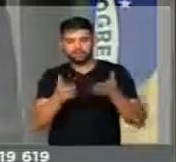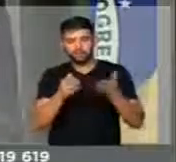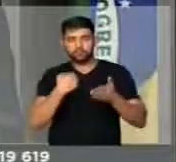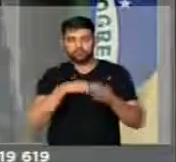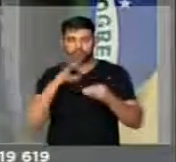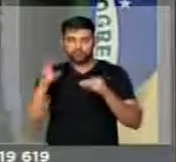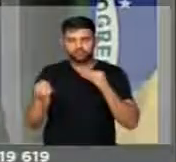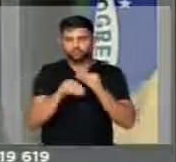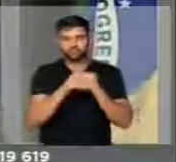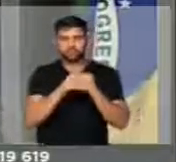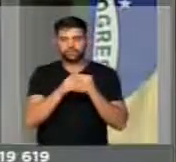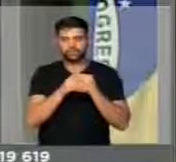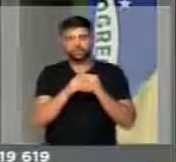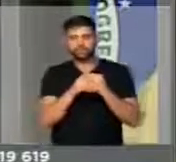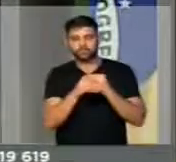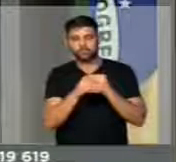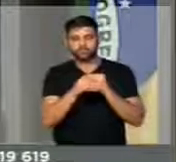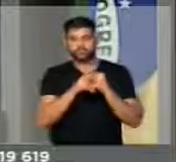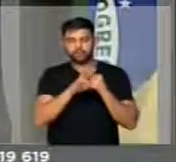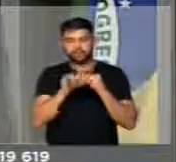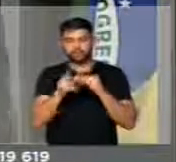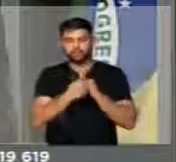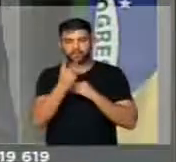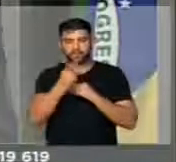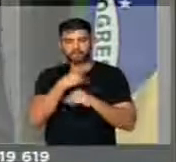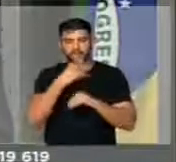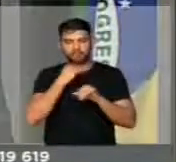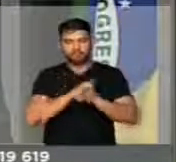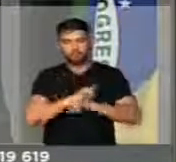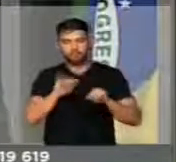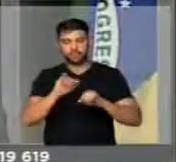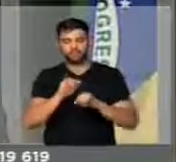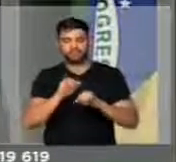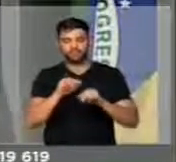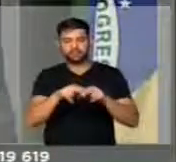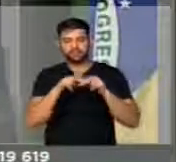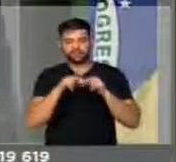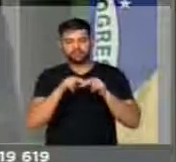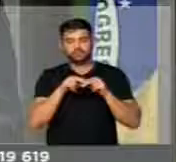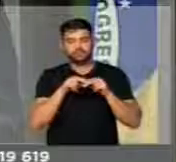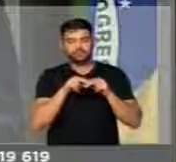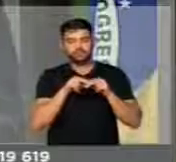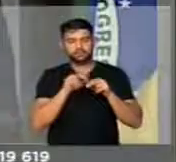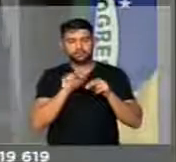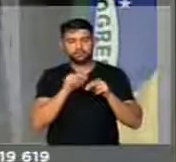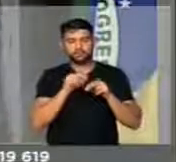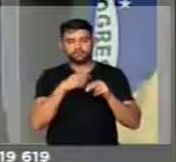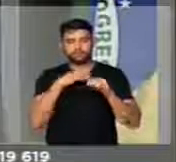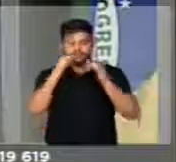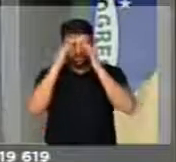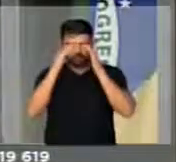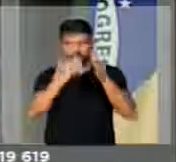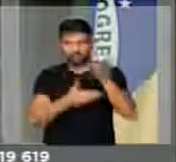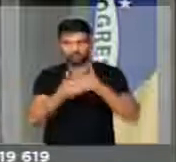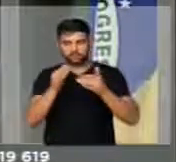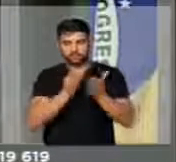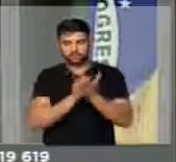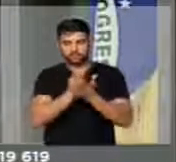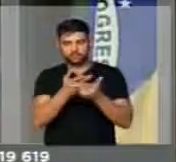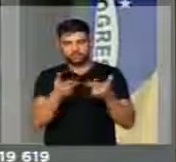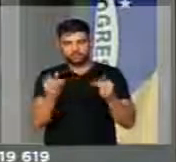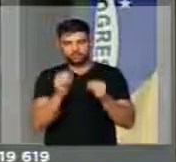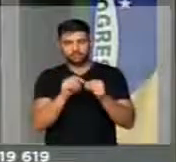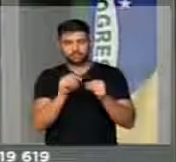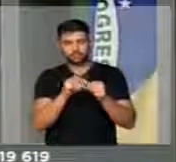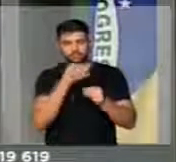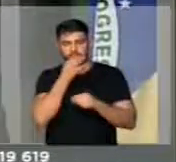nós incorporamos, e aí vale, e quero ressaltar aqui por uma questão de coerência e de lealdade,